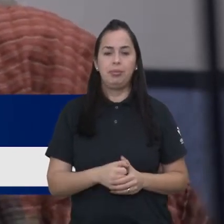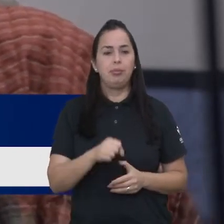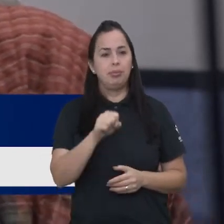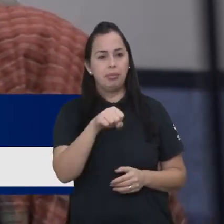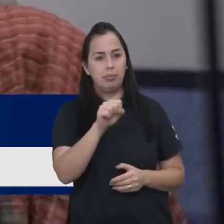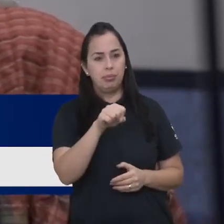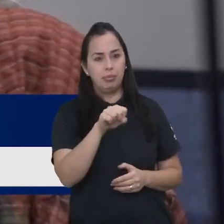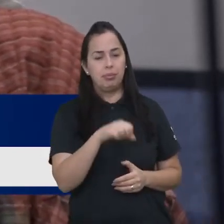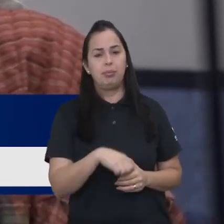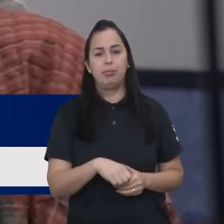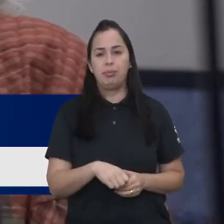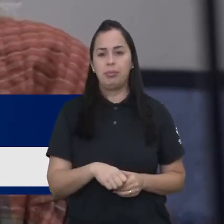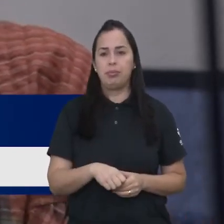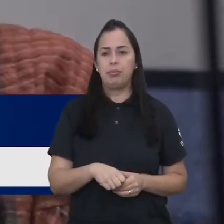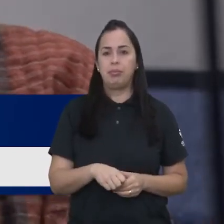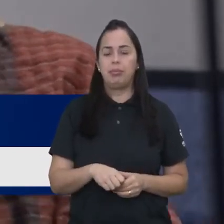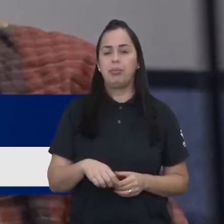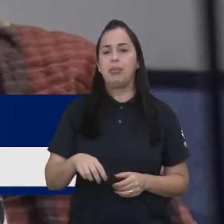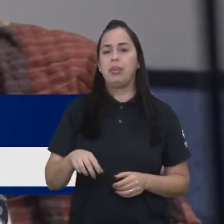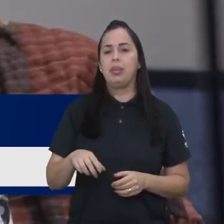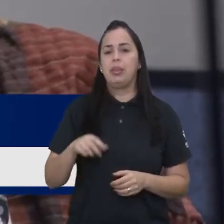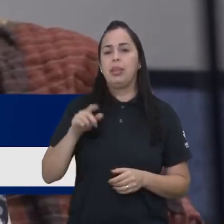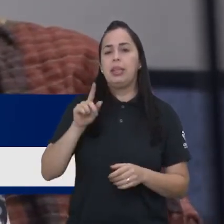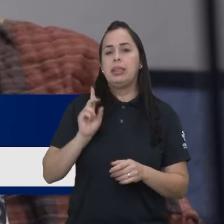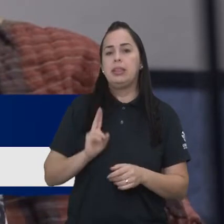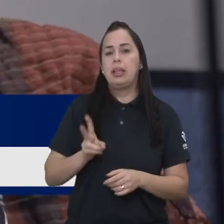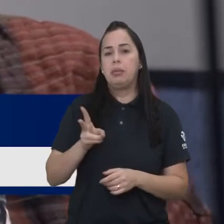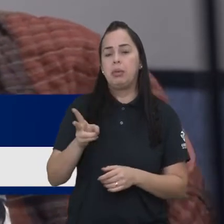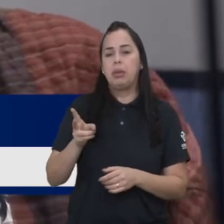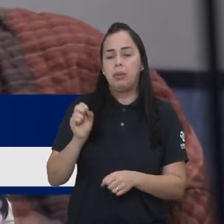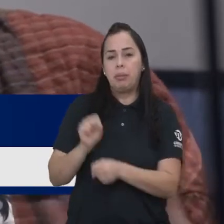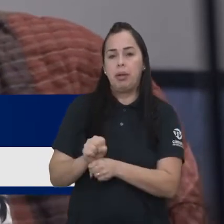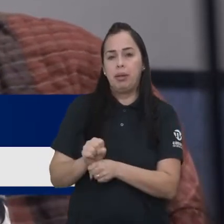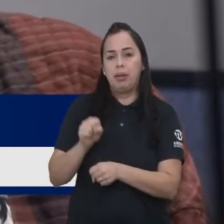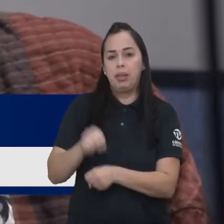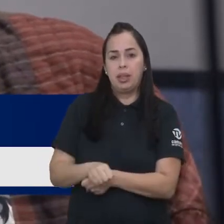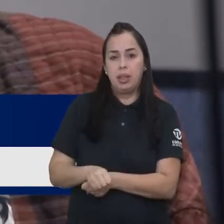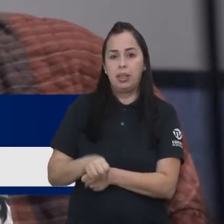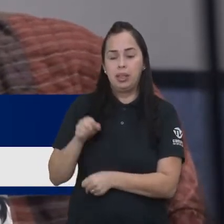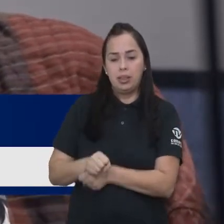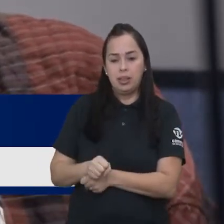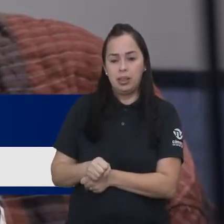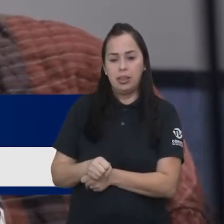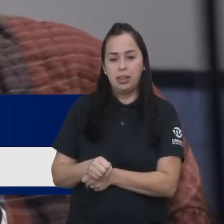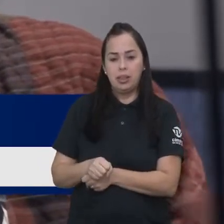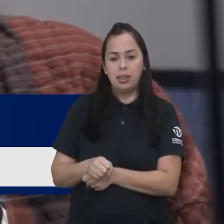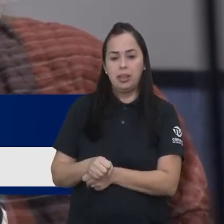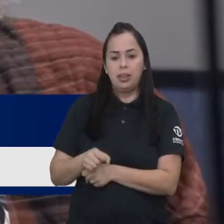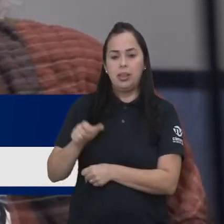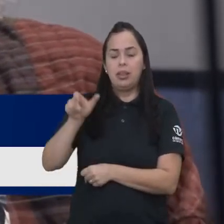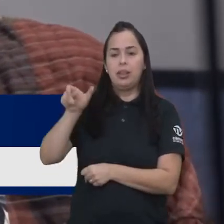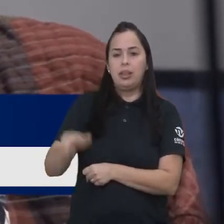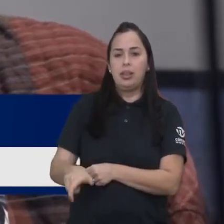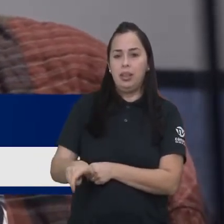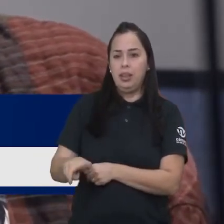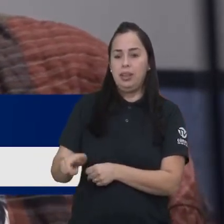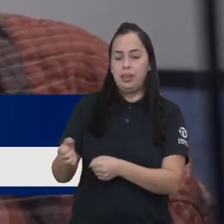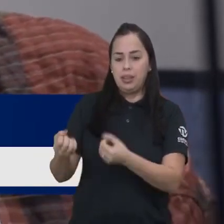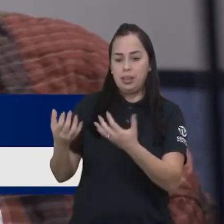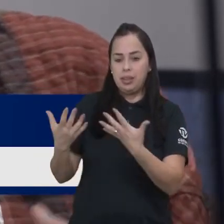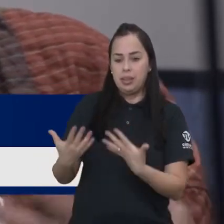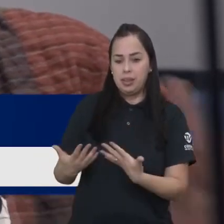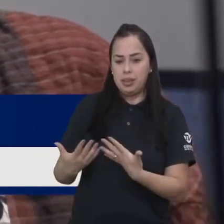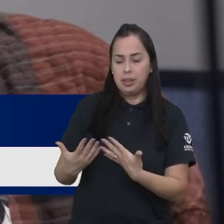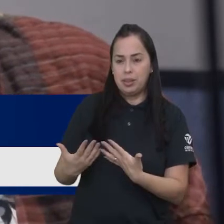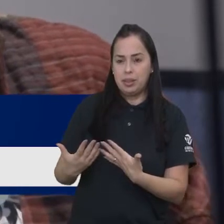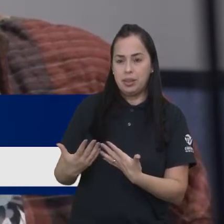Isso. Isso. Ficar sempre no TAC, mas eu acho assim, que a, com a, com a, com a sapiência aqui, do doutor Jairo, podia